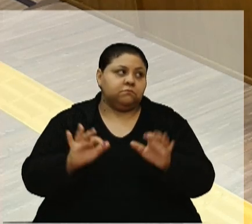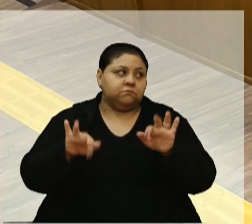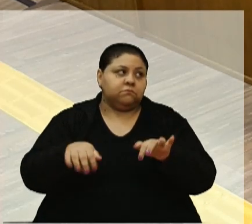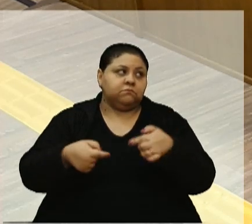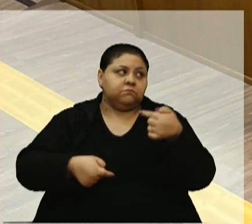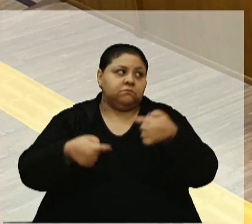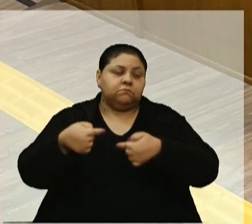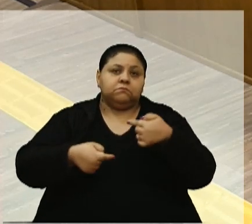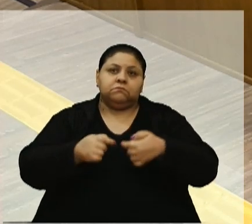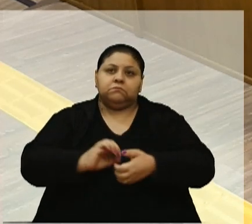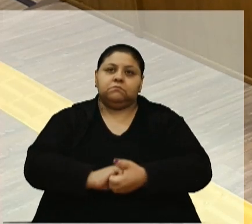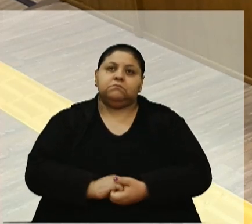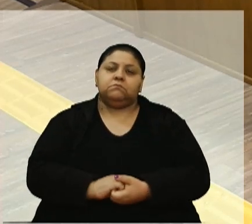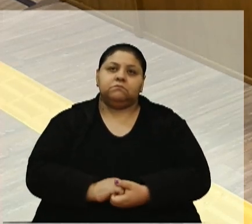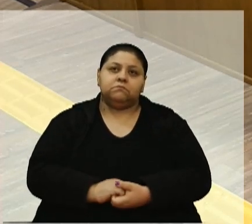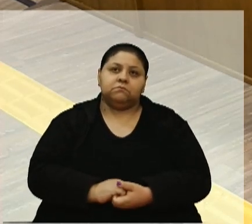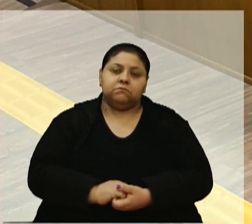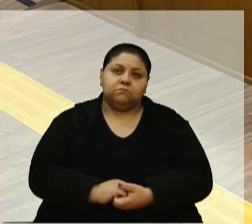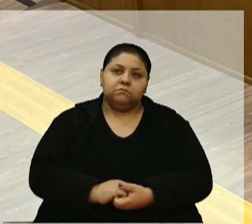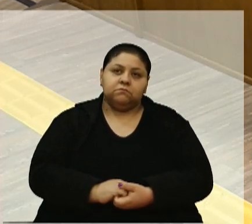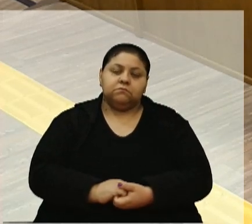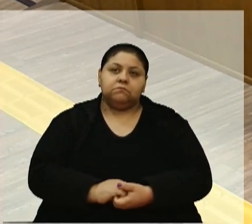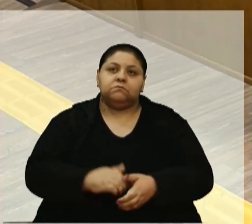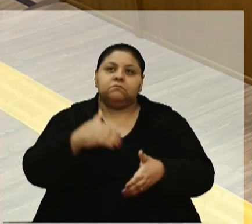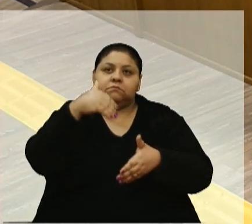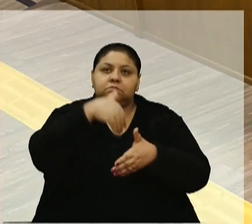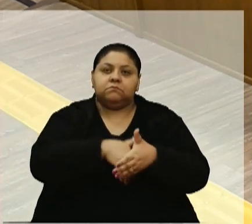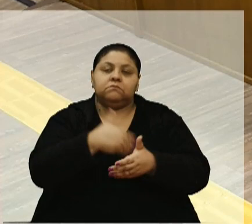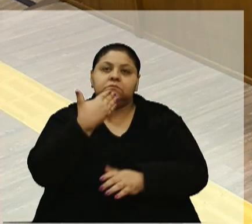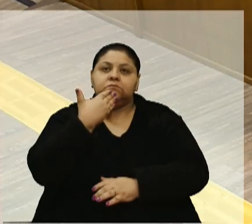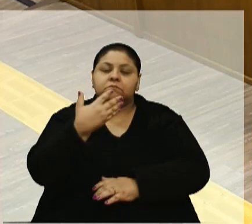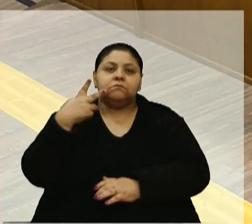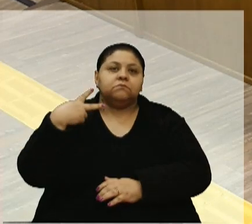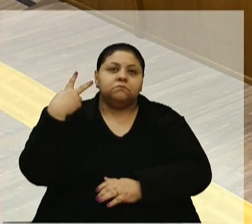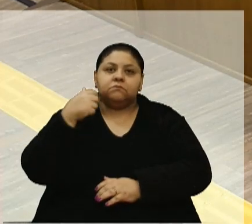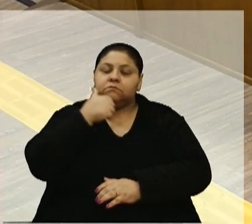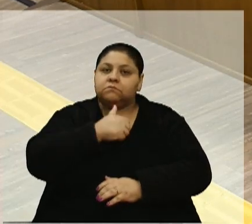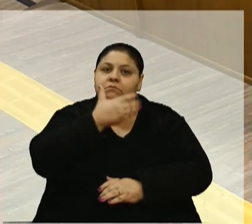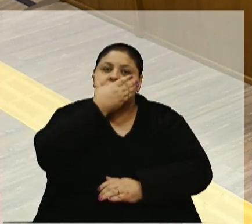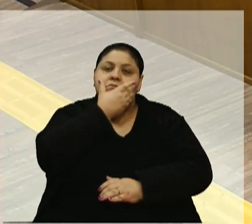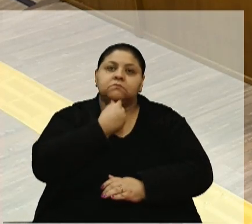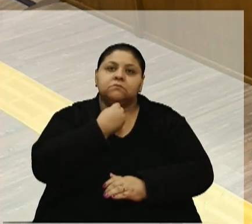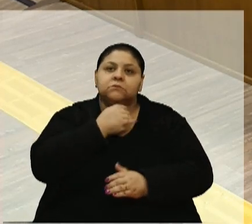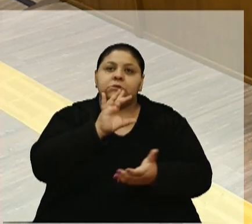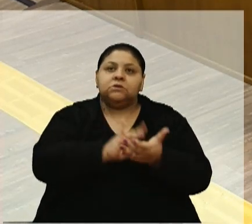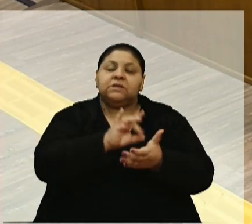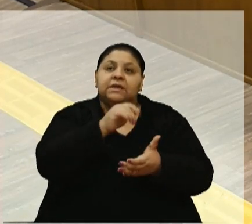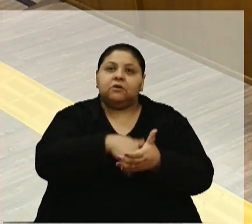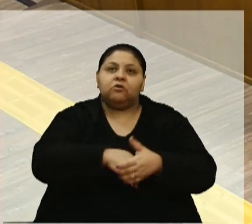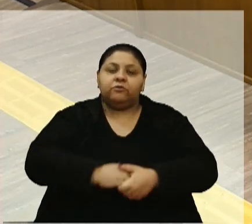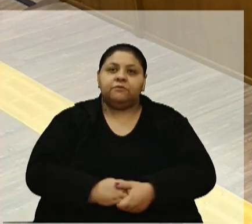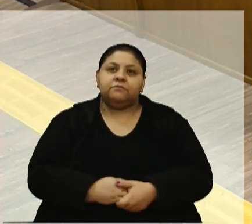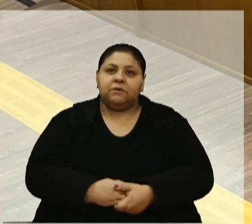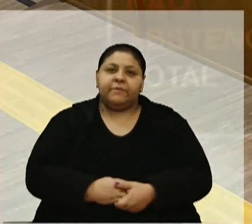Encerrada a discussão. Em votação, solicito aos vereadores e vereadoras que registrem seus votos.